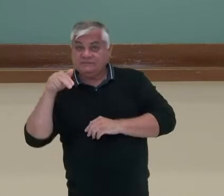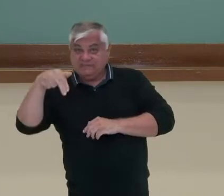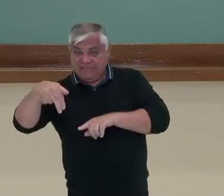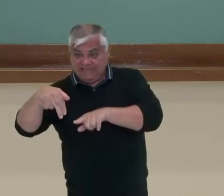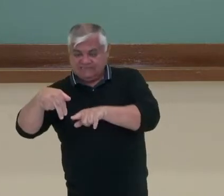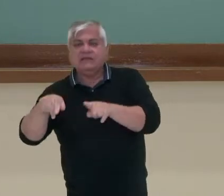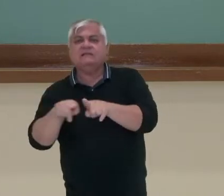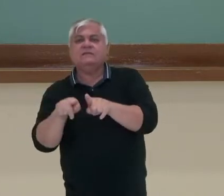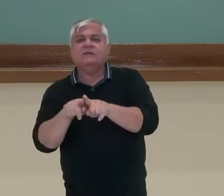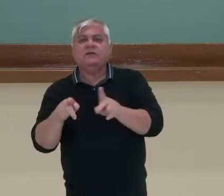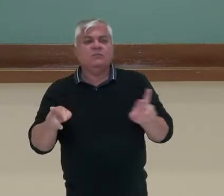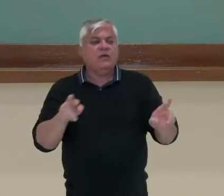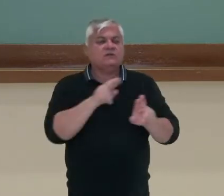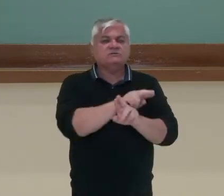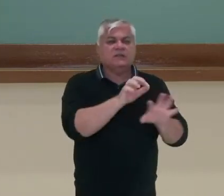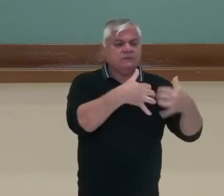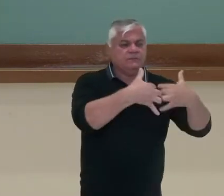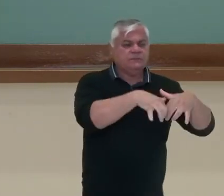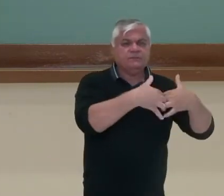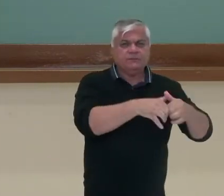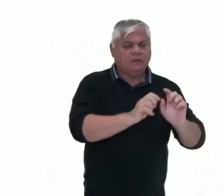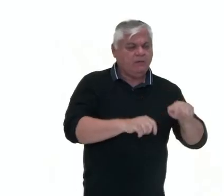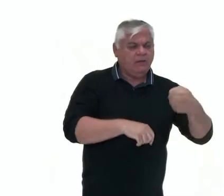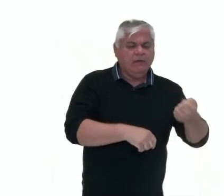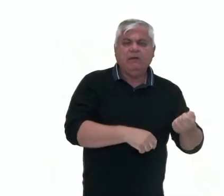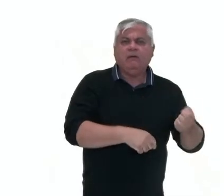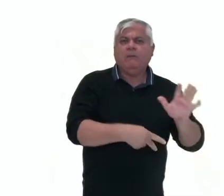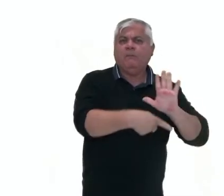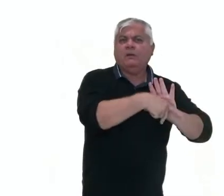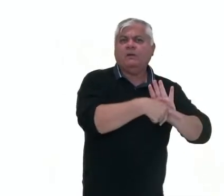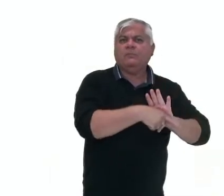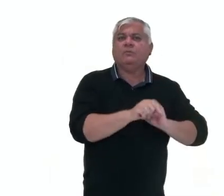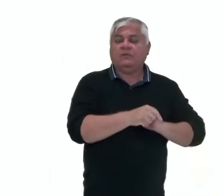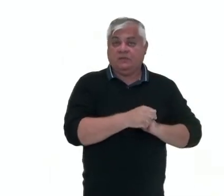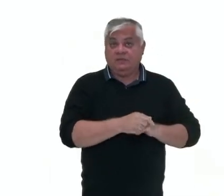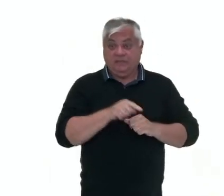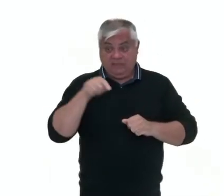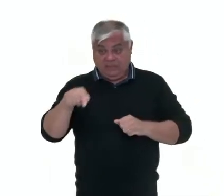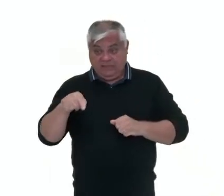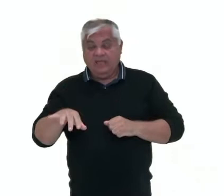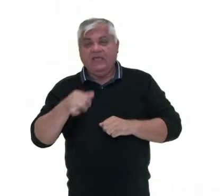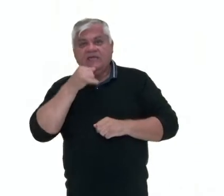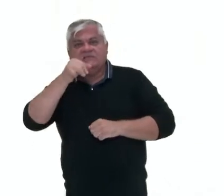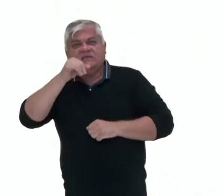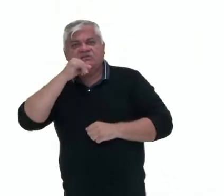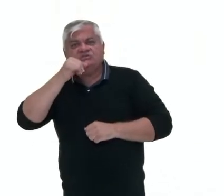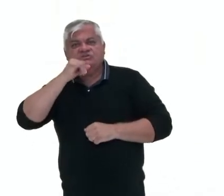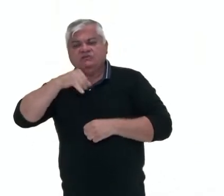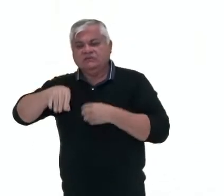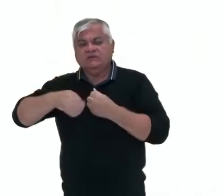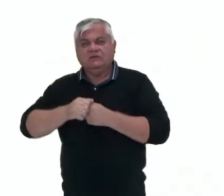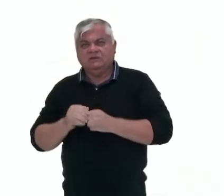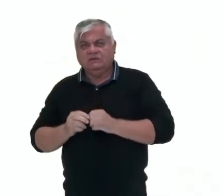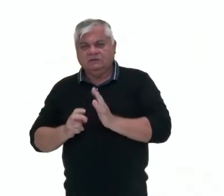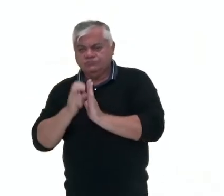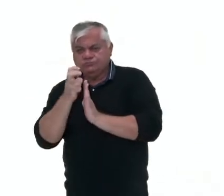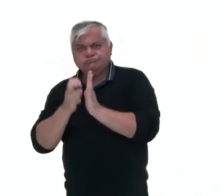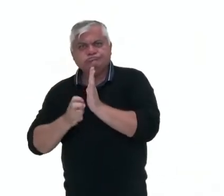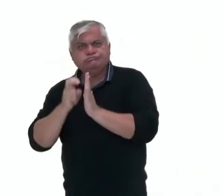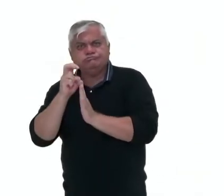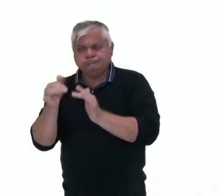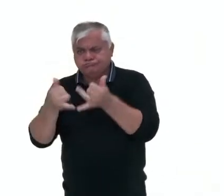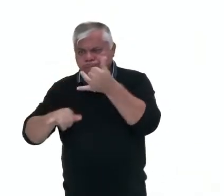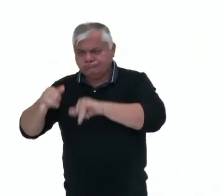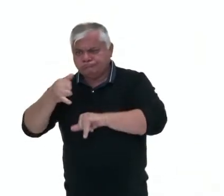gente vai relacionar as duas. Então, a cinética química tem a ver com a energia de ativação, que em outras palavras, a energia de ativação é